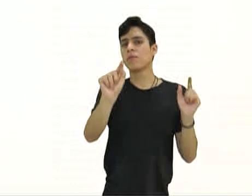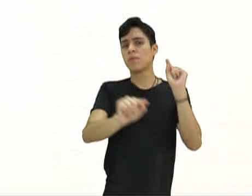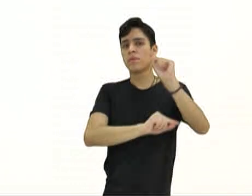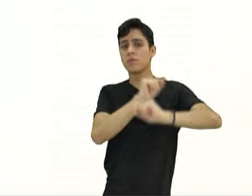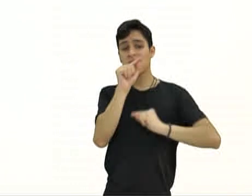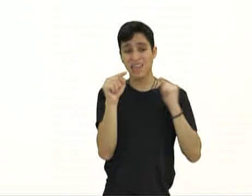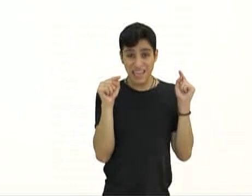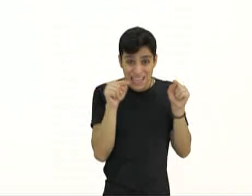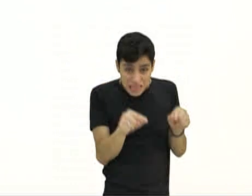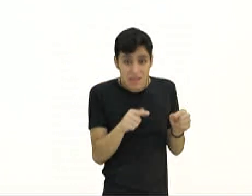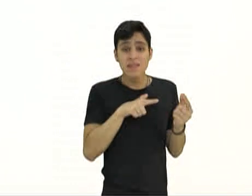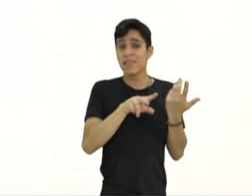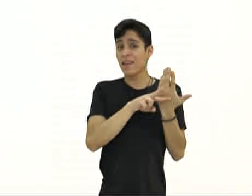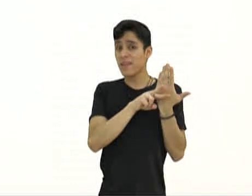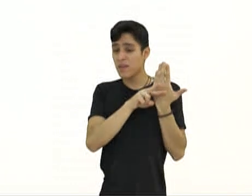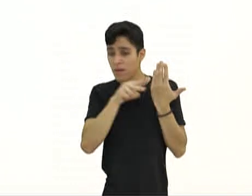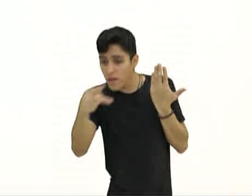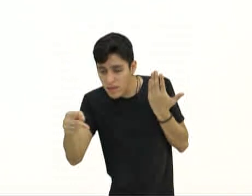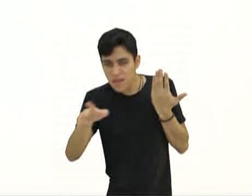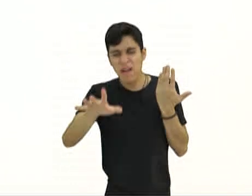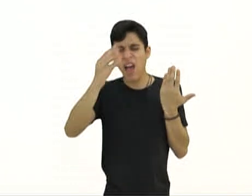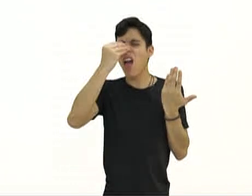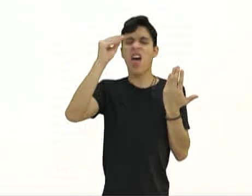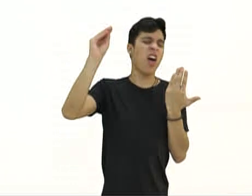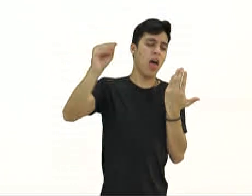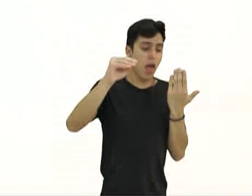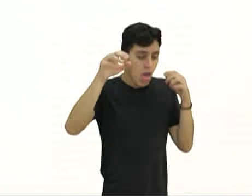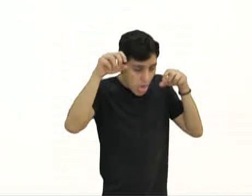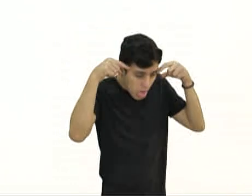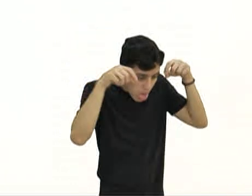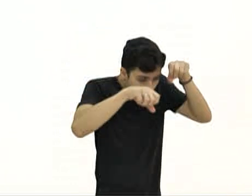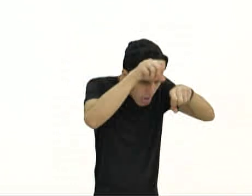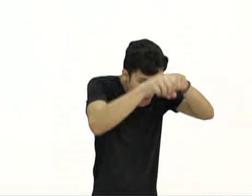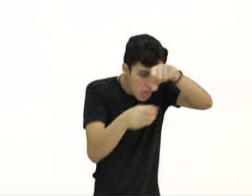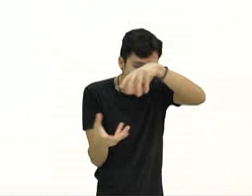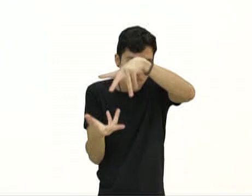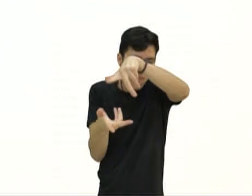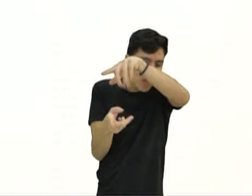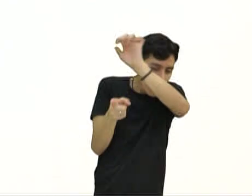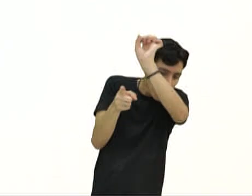nossa atitude pode trazer à própria sobrevivência do planeta.